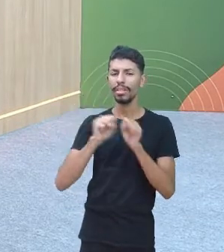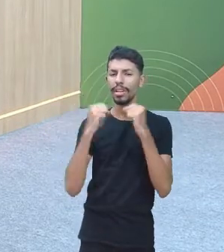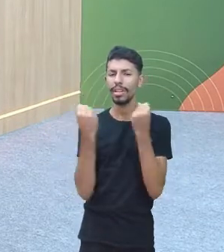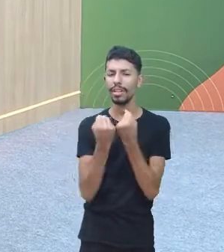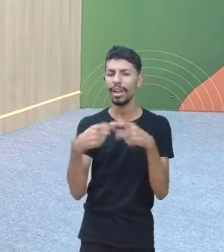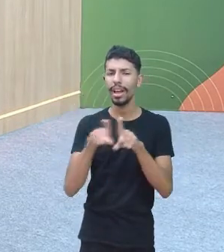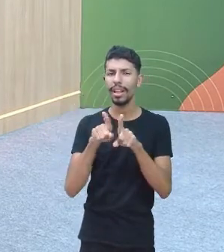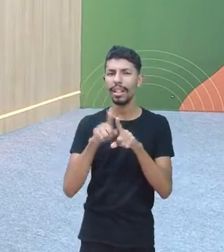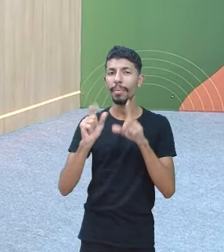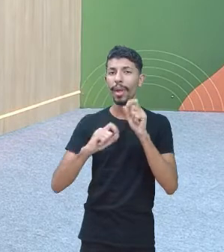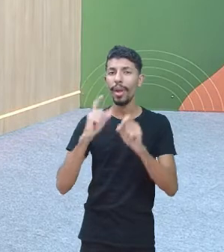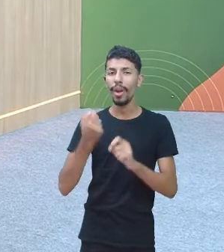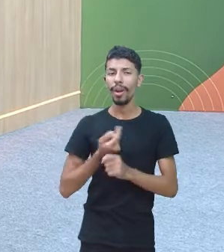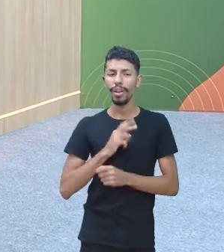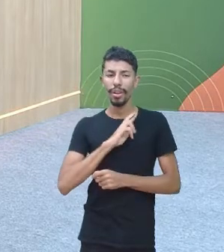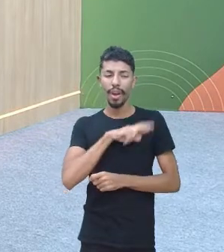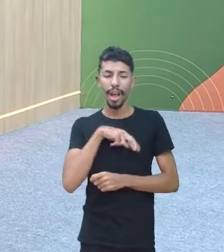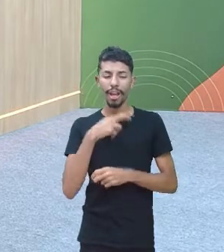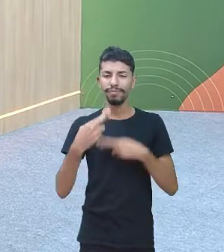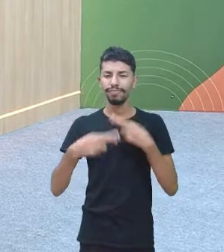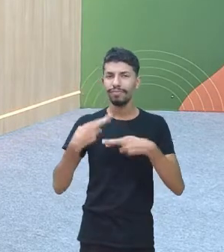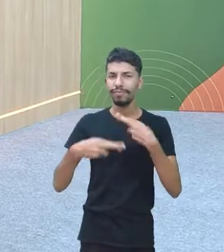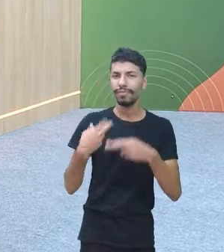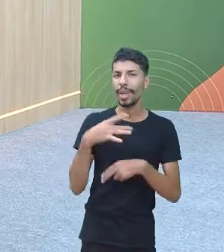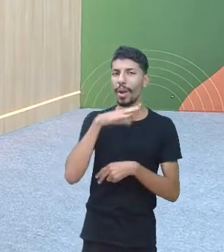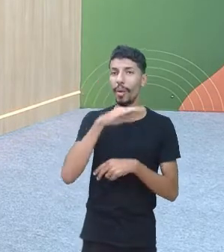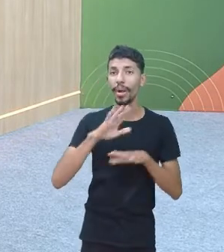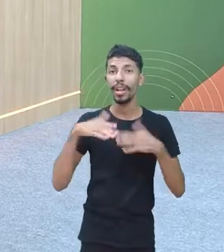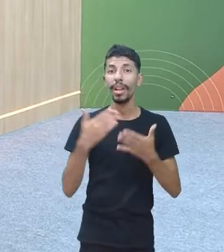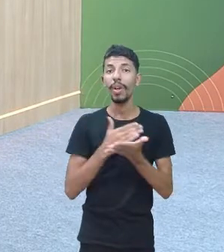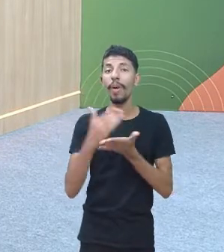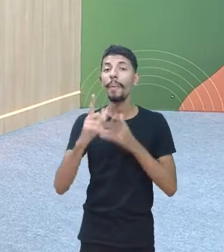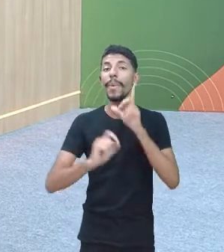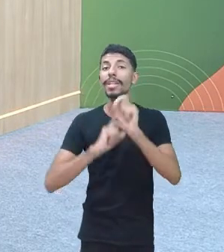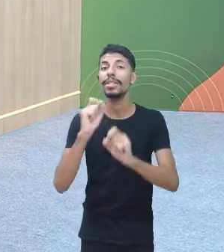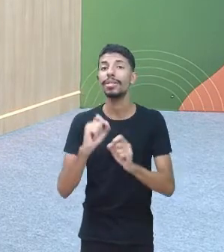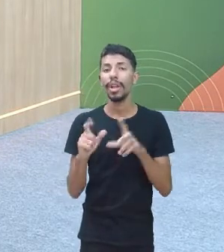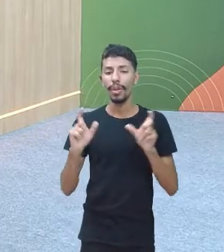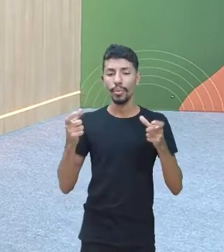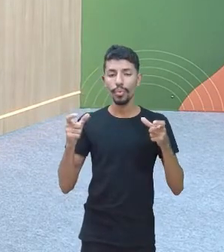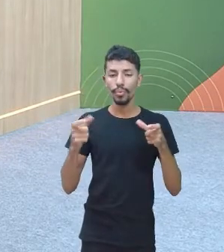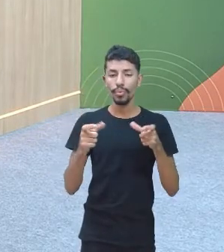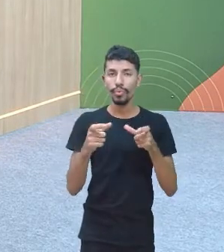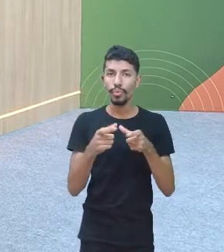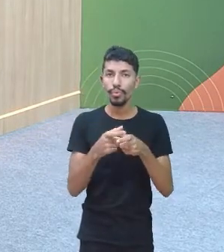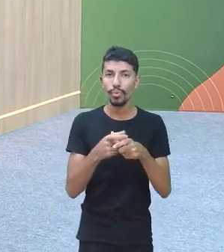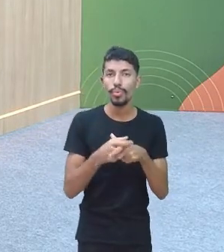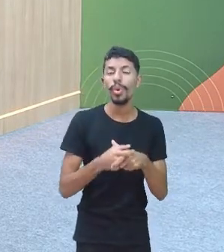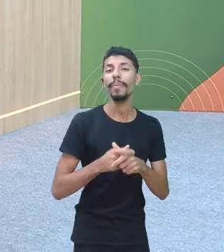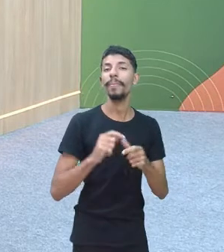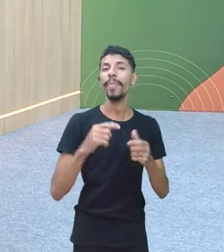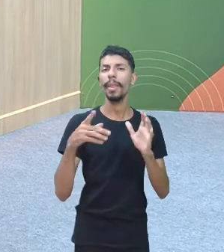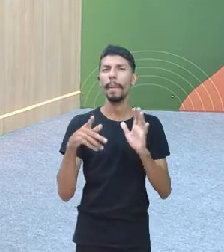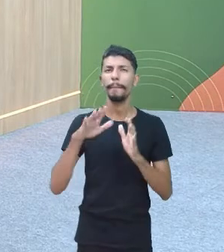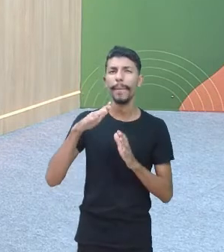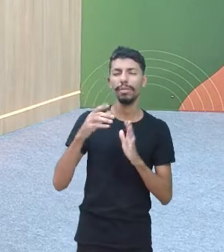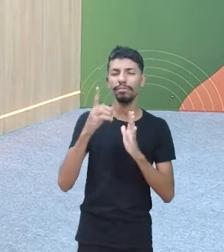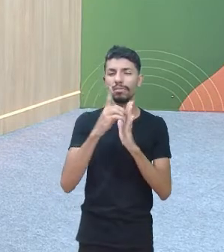amorosas, ele começa a perder espaço na década de